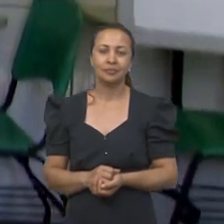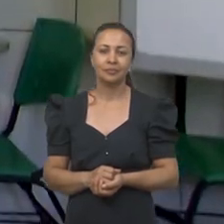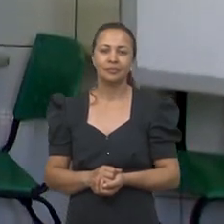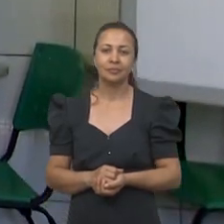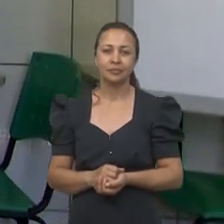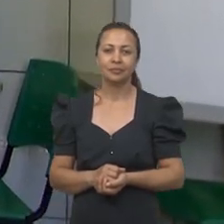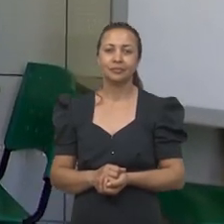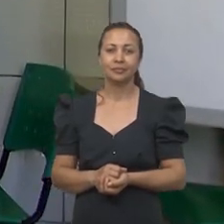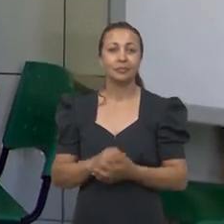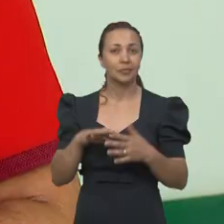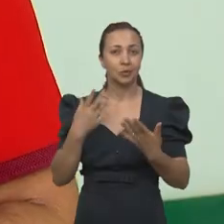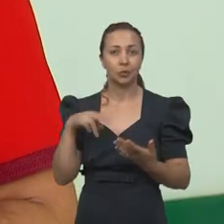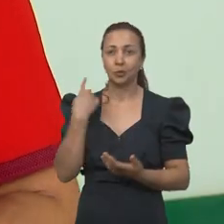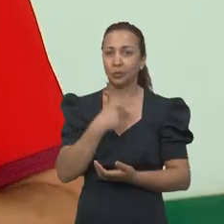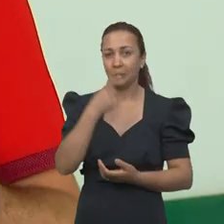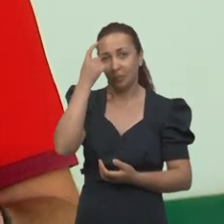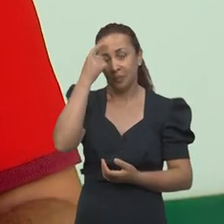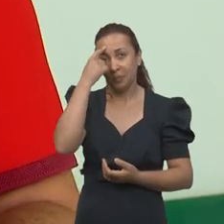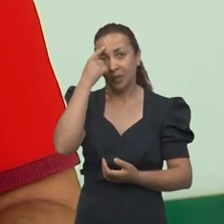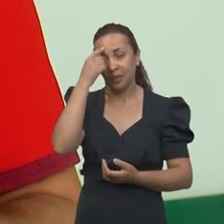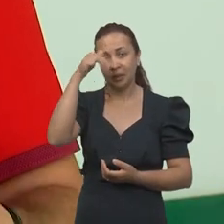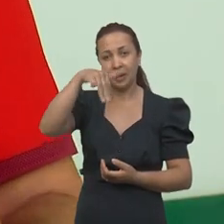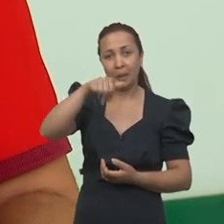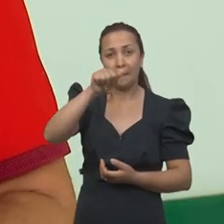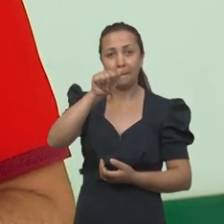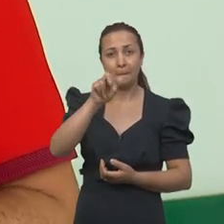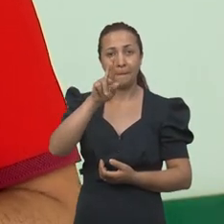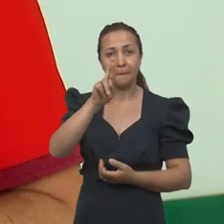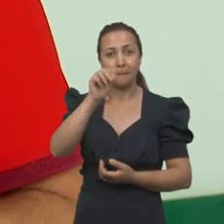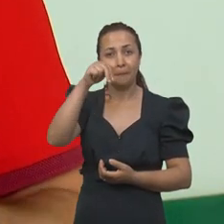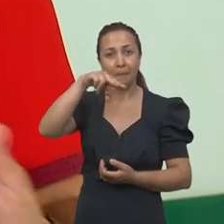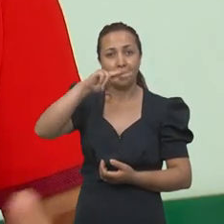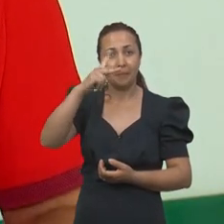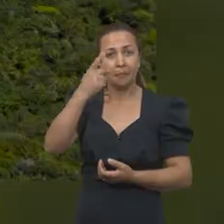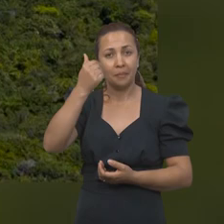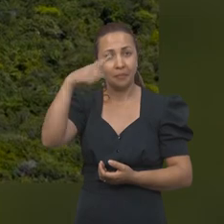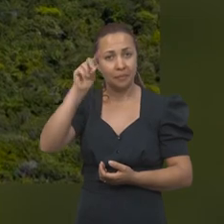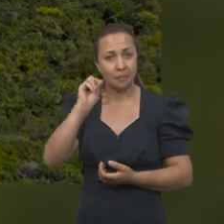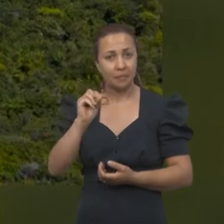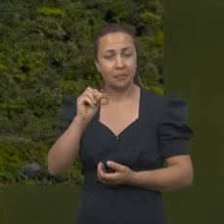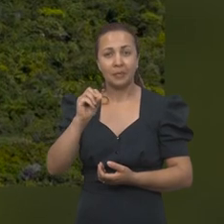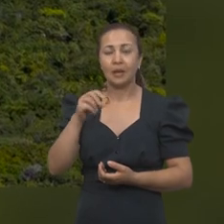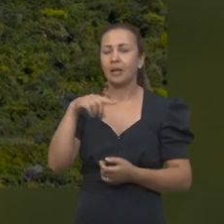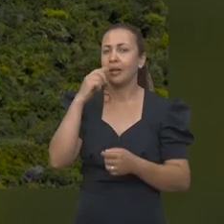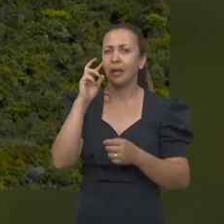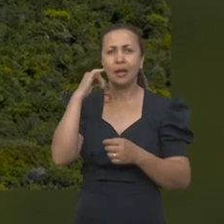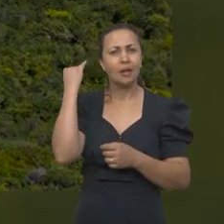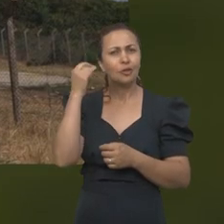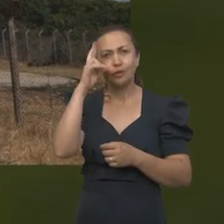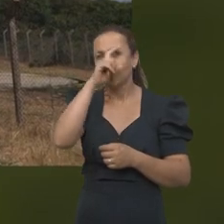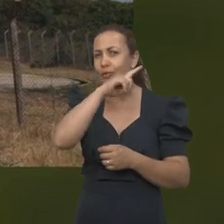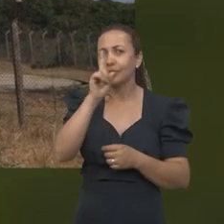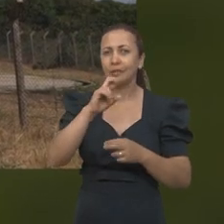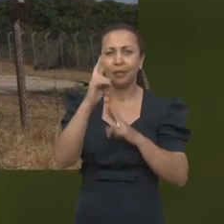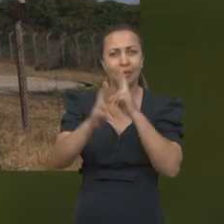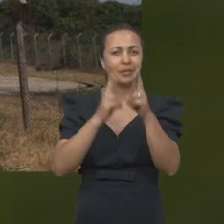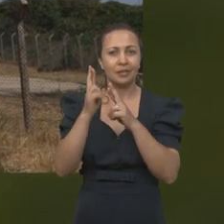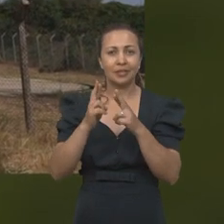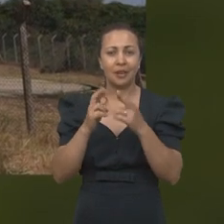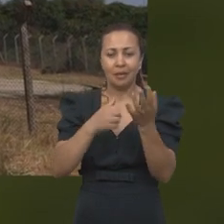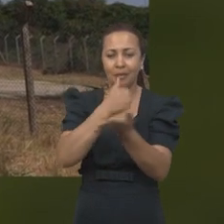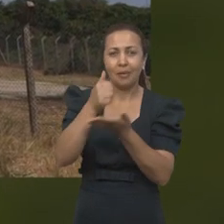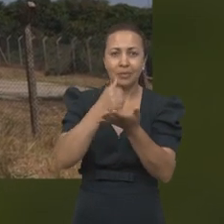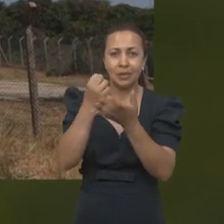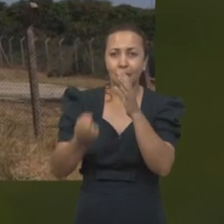bom e quando a gente pensa no Maranhão quando Nós pensamos em São Luís é impossível não com relacionar com a